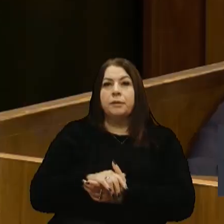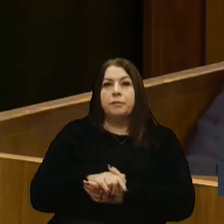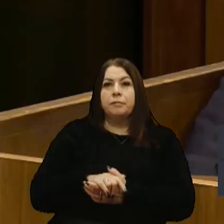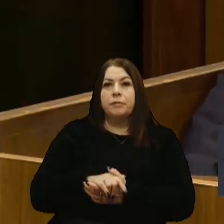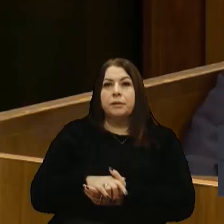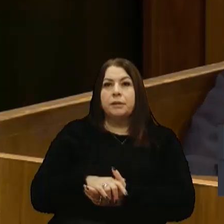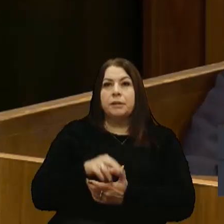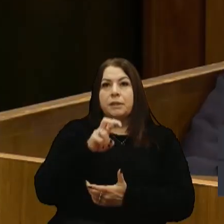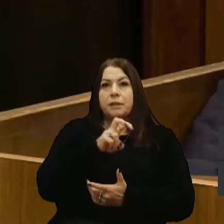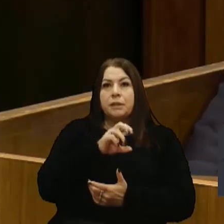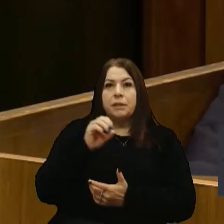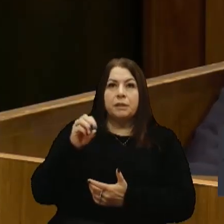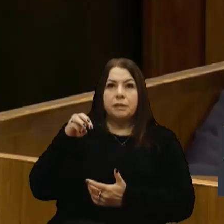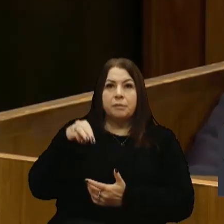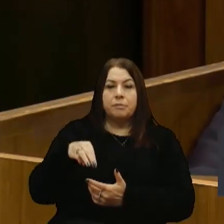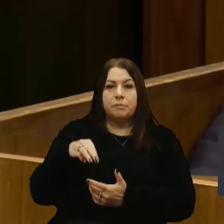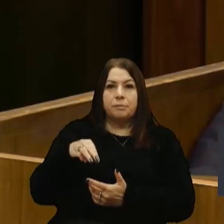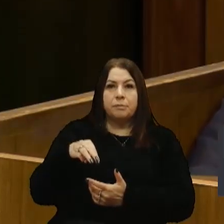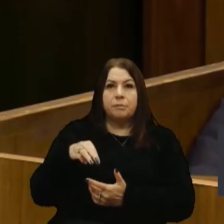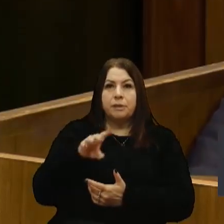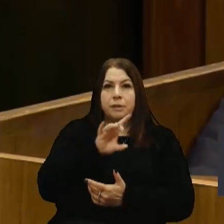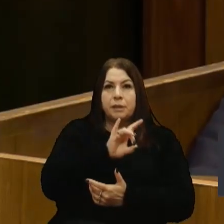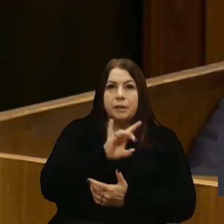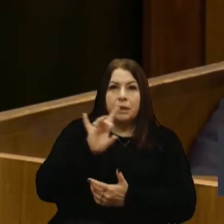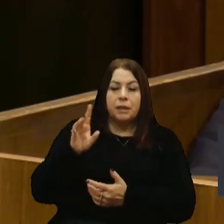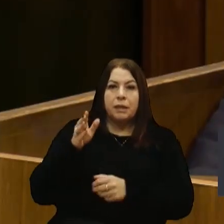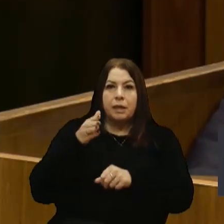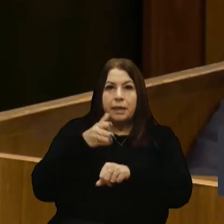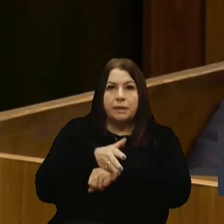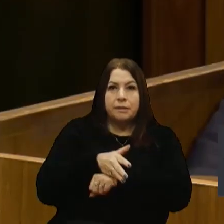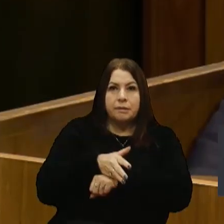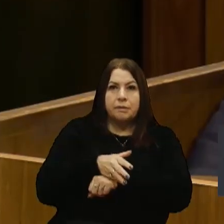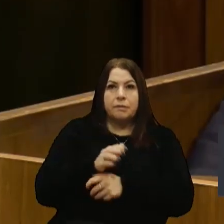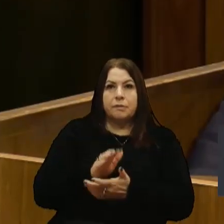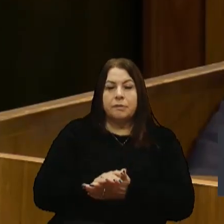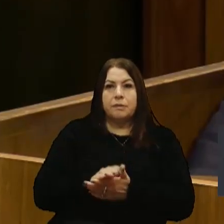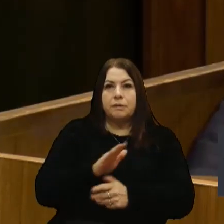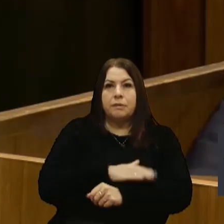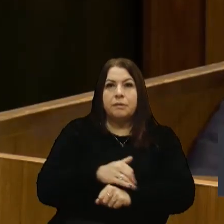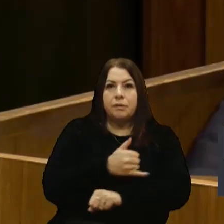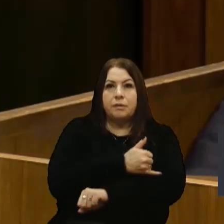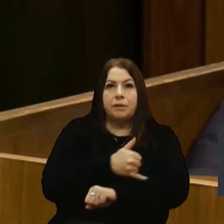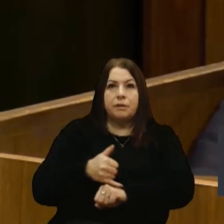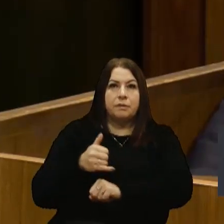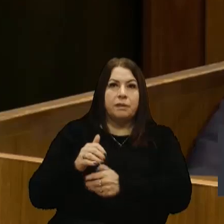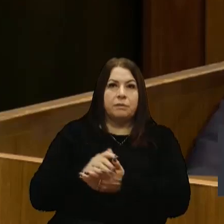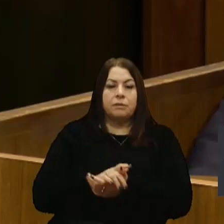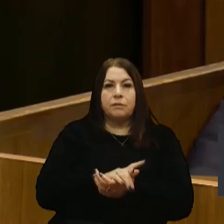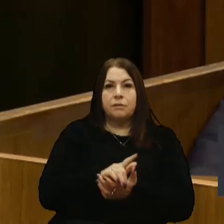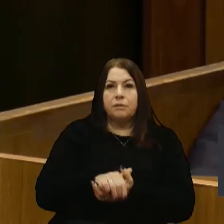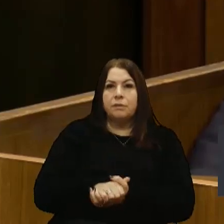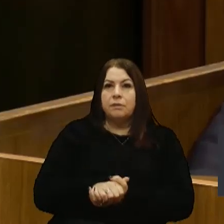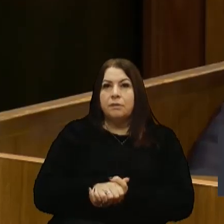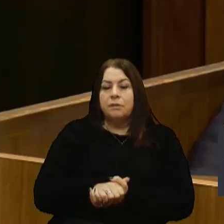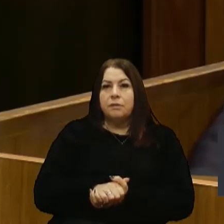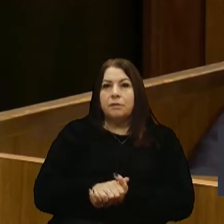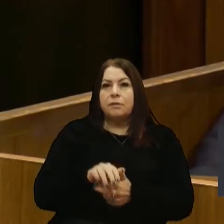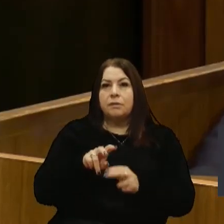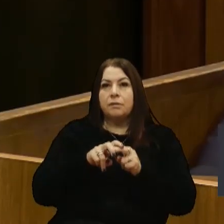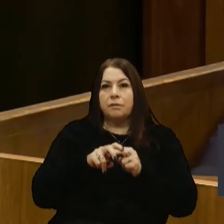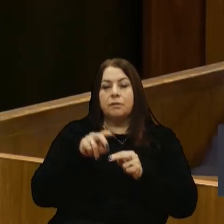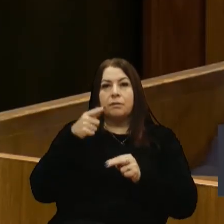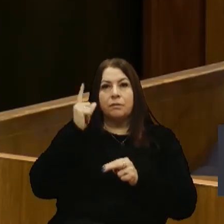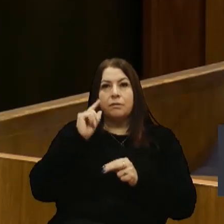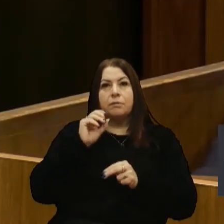menos 500 metros de cada acesso nós tenhamos pavimentação. Por isso ontem mandei mensagem